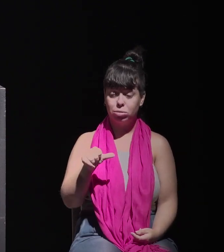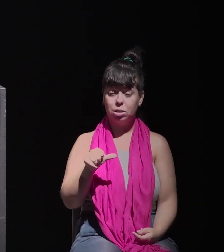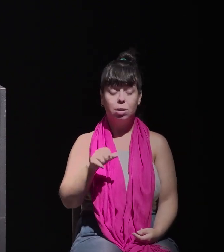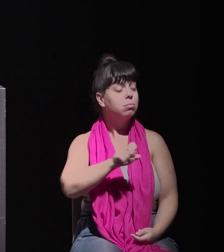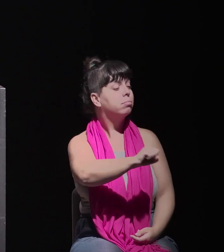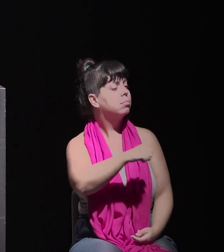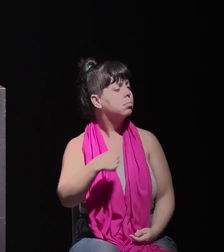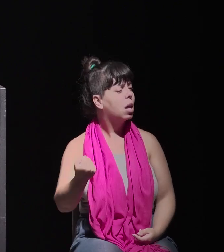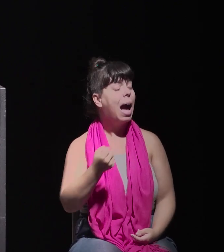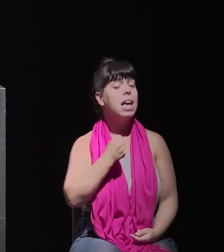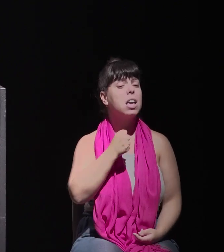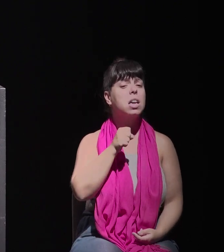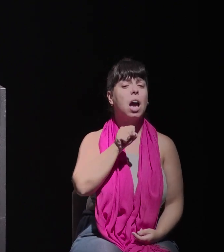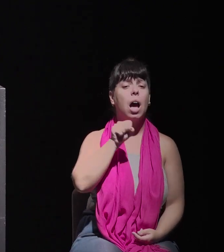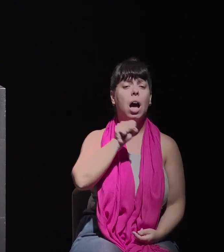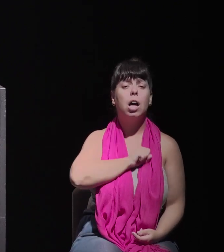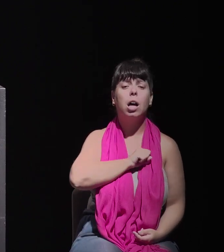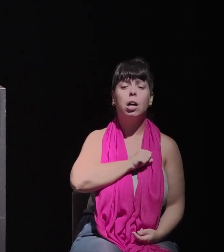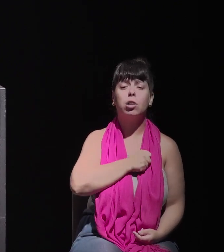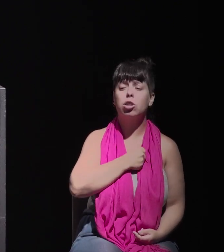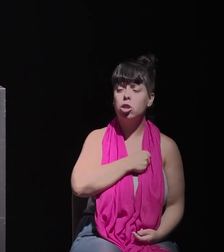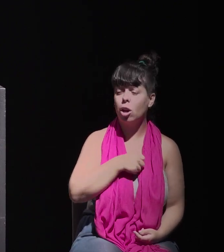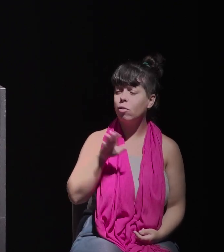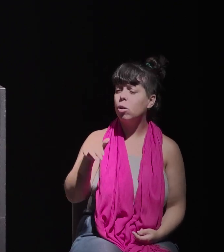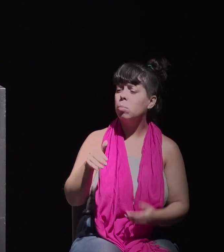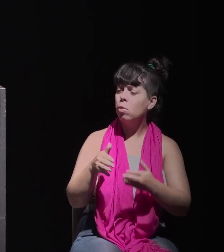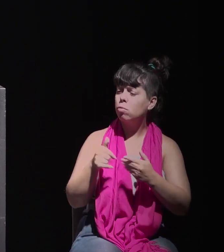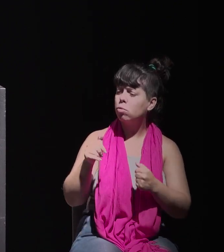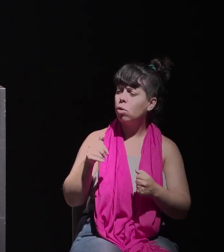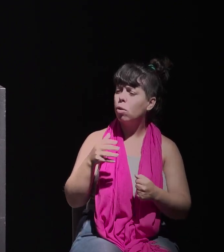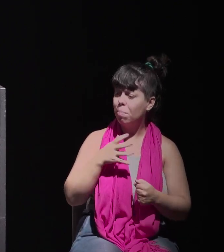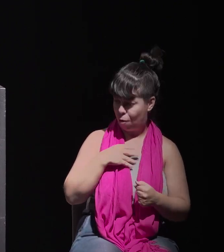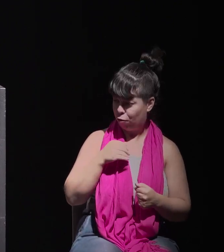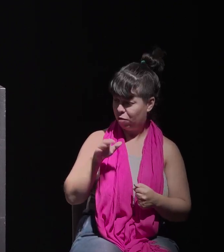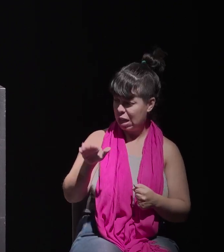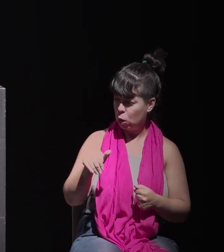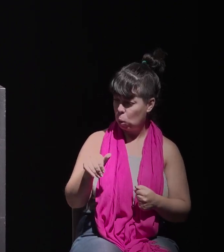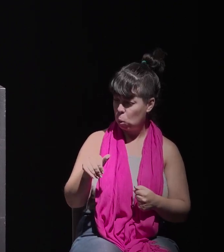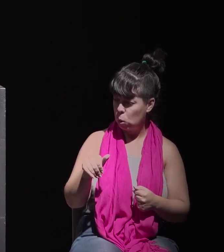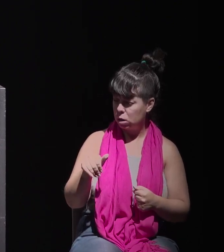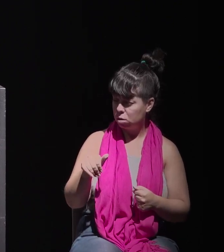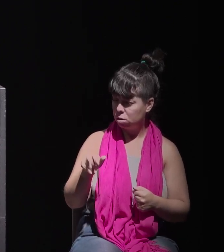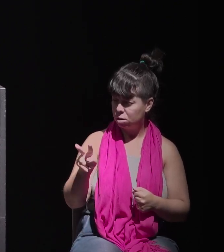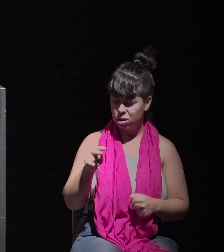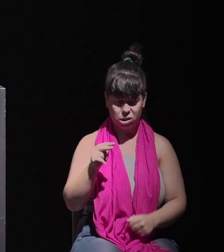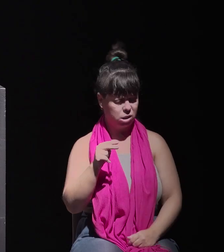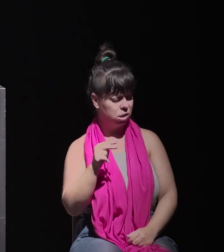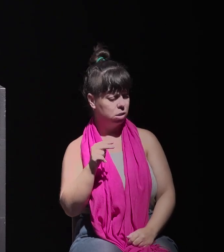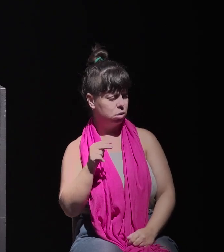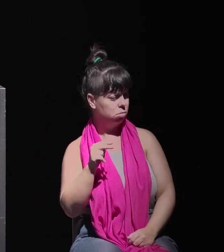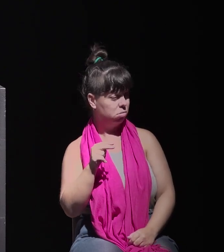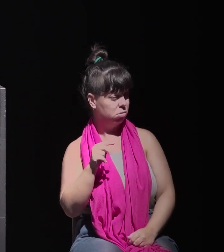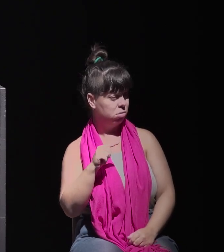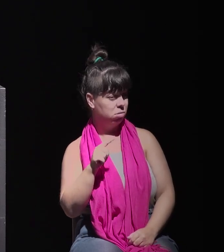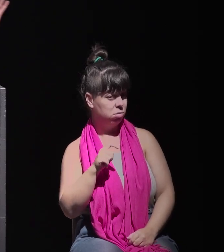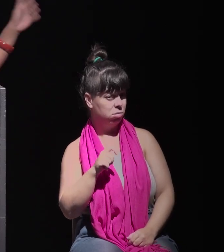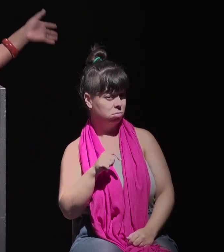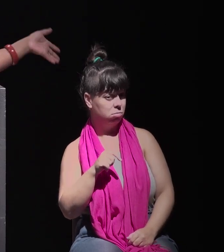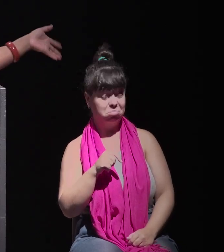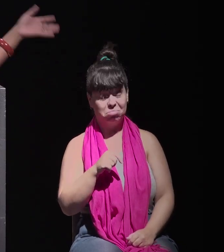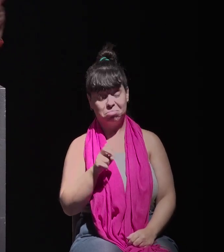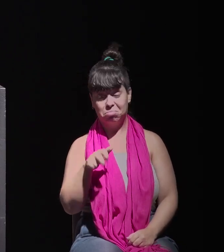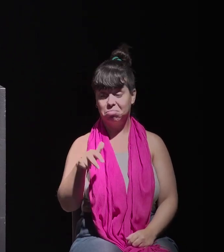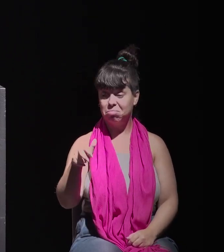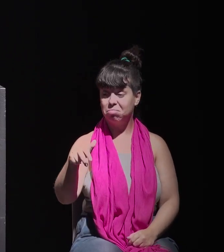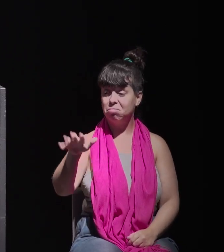dela falou assim: por favor, você pode chamar meu filho? E aí ela ficou meio sem entender. E aí ela foi e